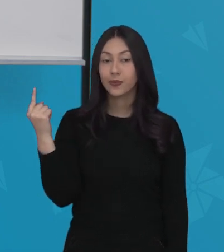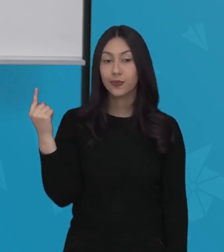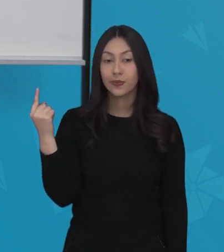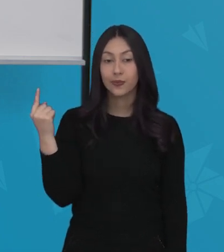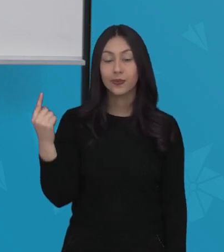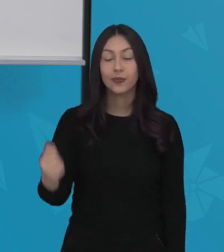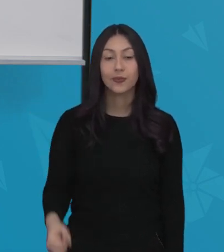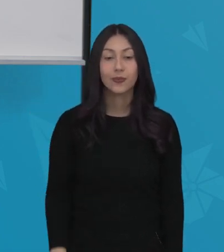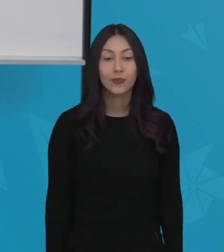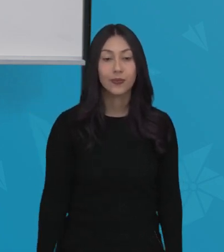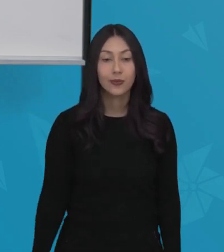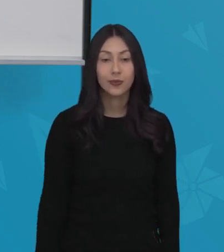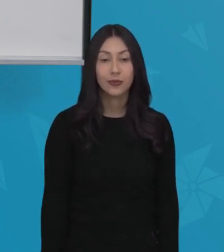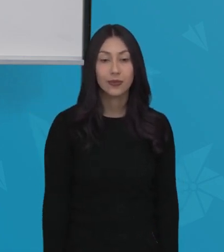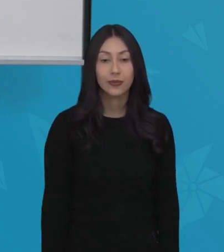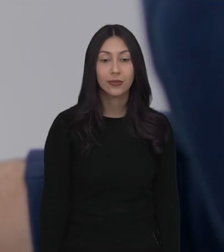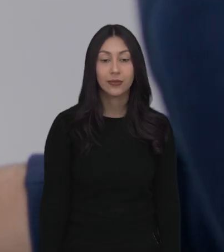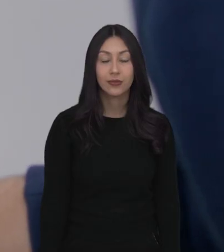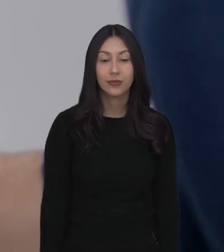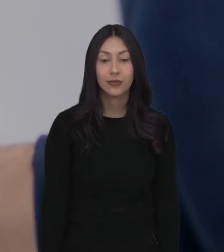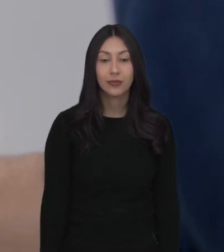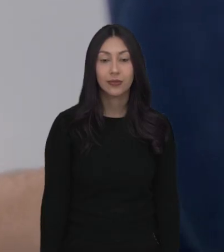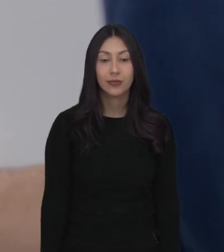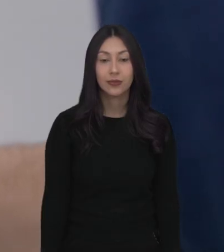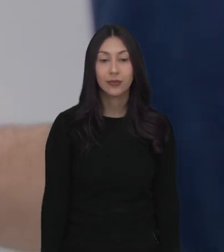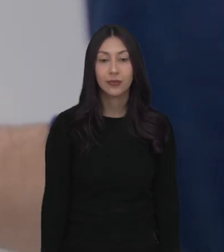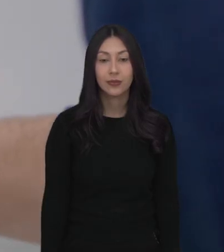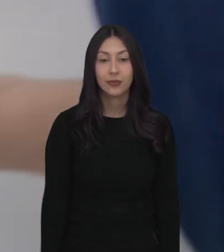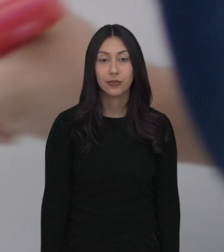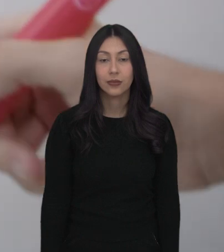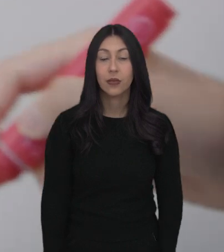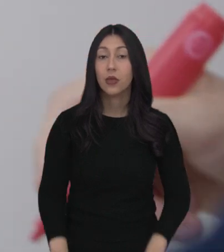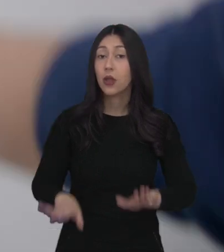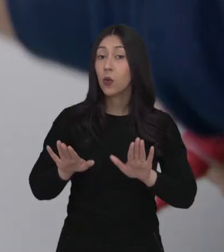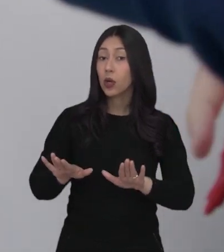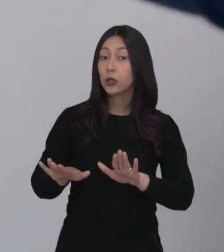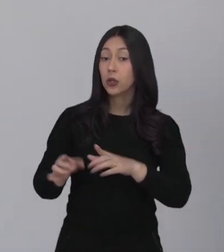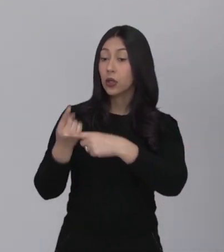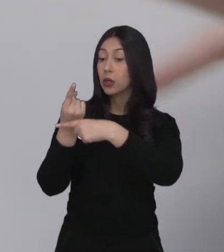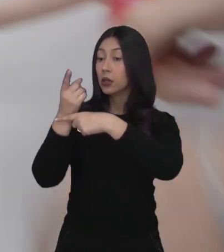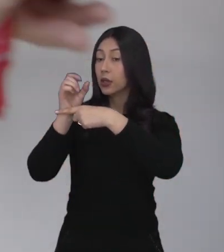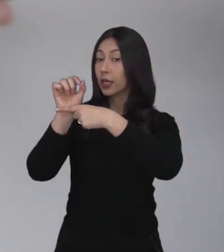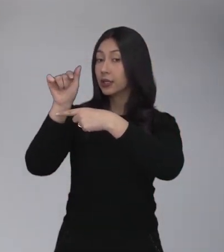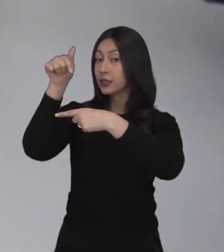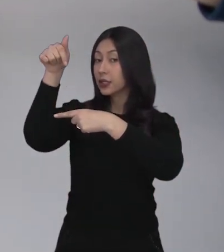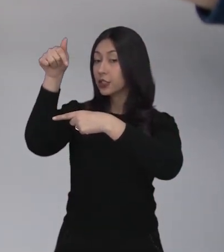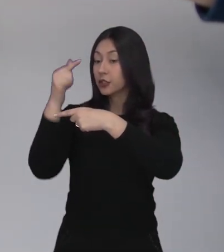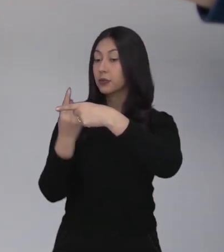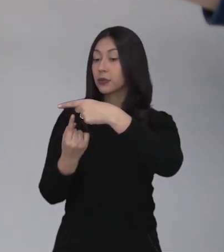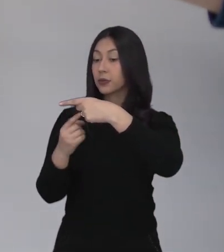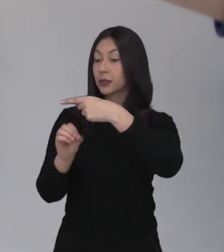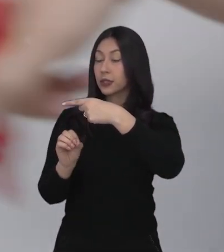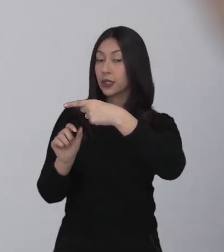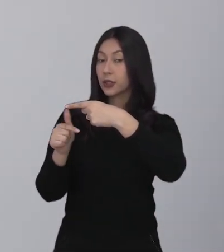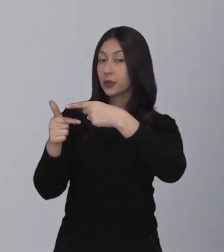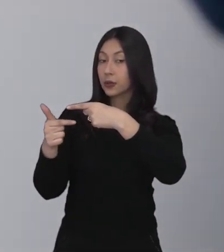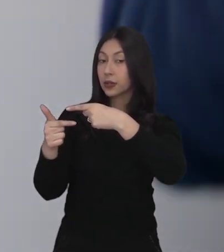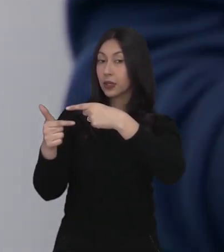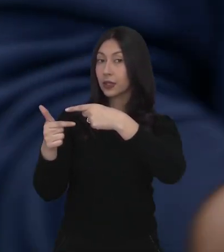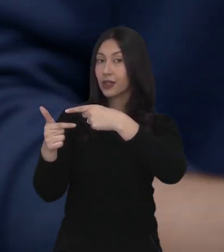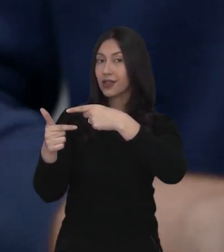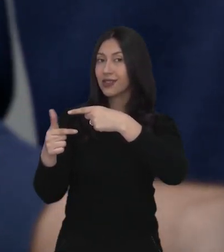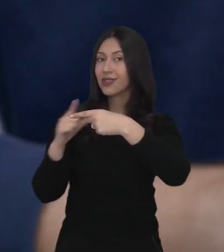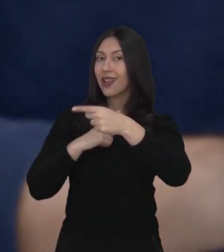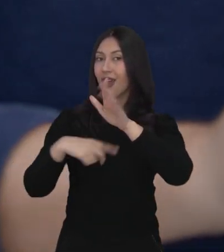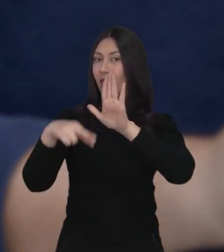representando aqui essa divisãozinha, vai dar 1,5. E quando a gente fizer a divisão de 10 à sétima sobre 10 ao quadrado, aí